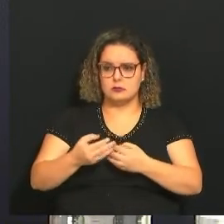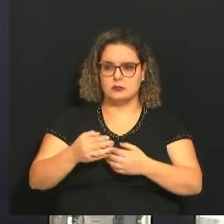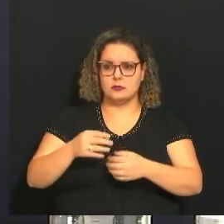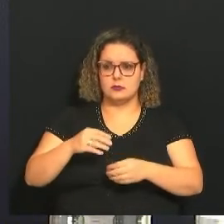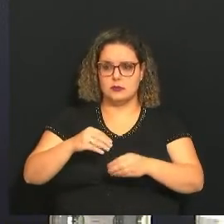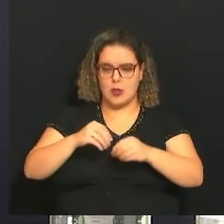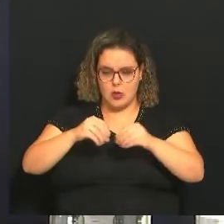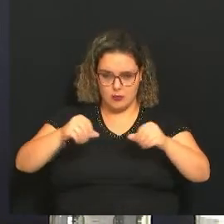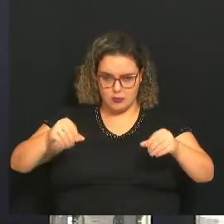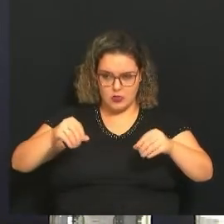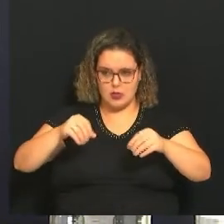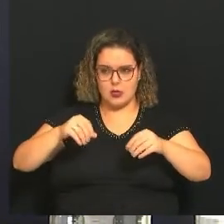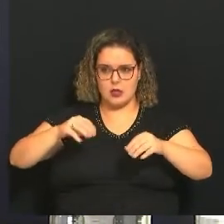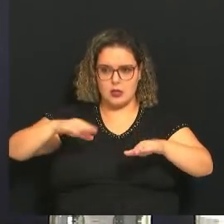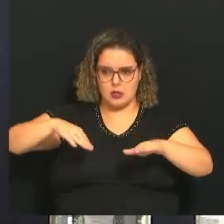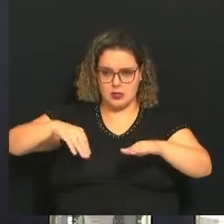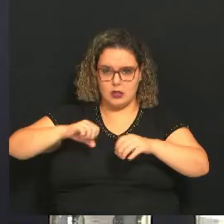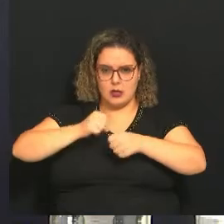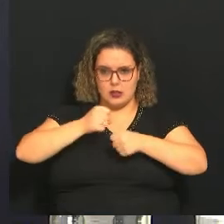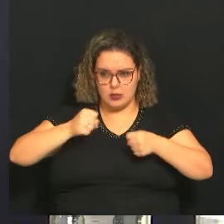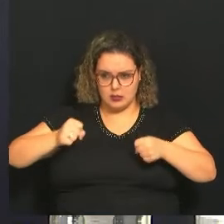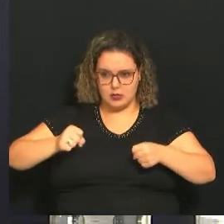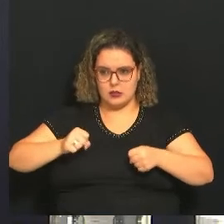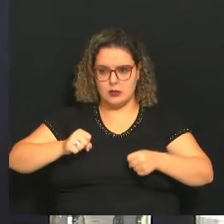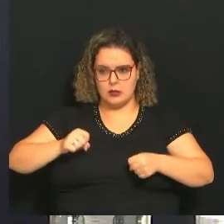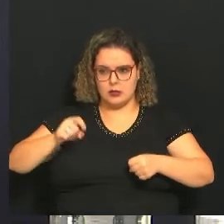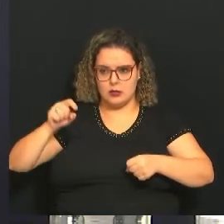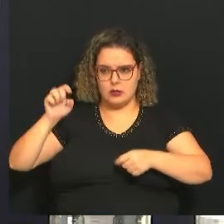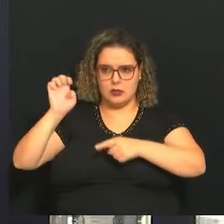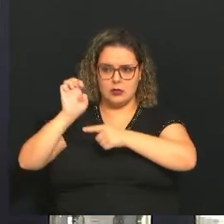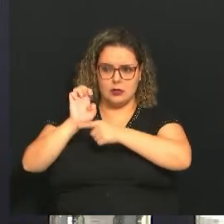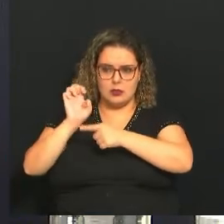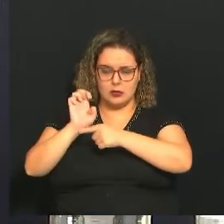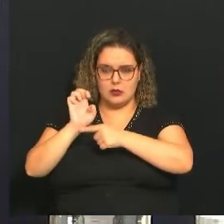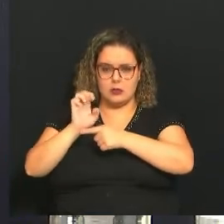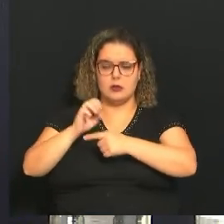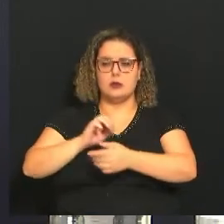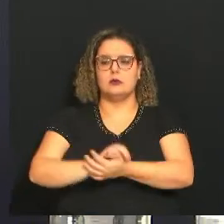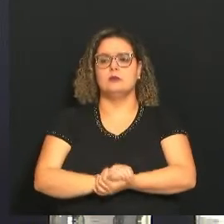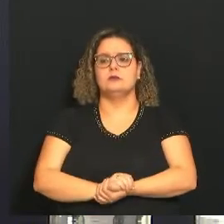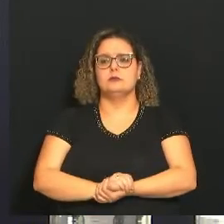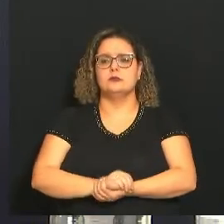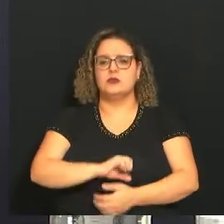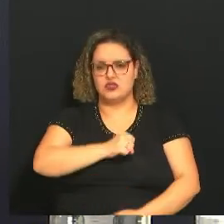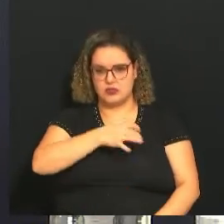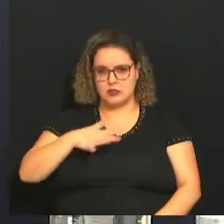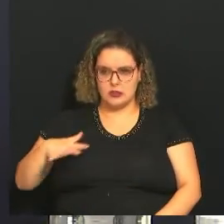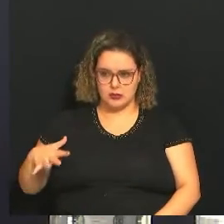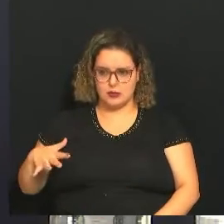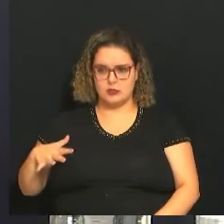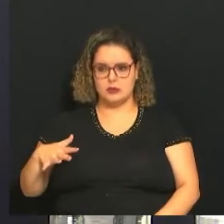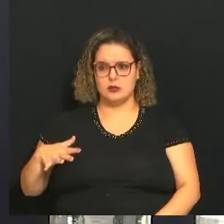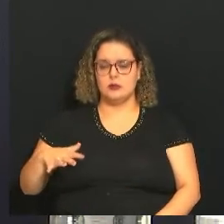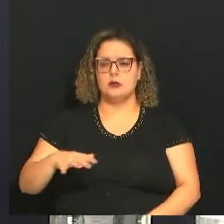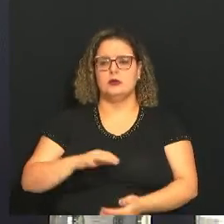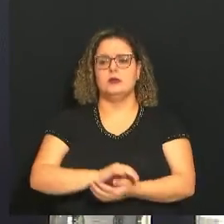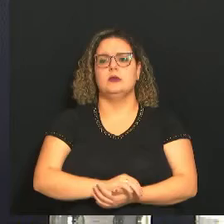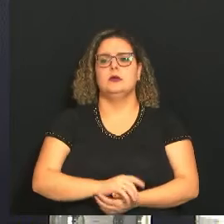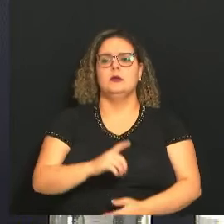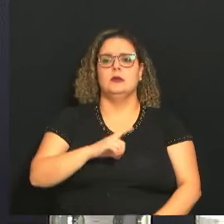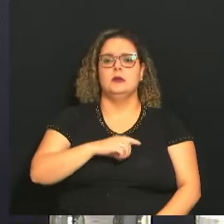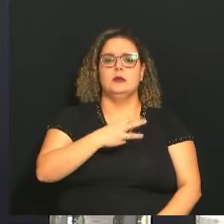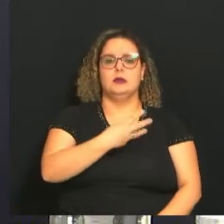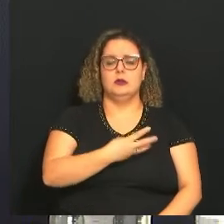uma cidade do litoral ali, da Baixada Santista, ela tem 350 mil